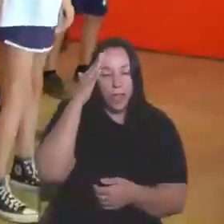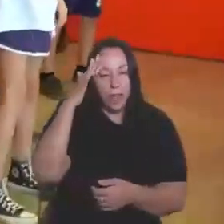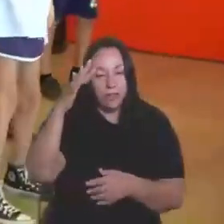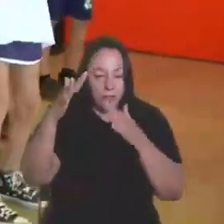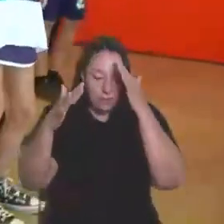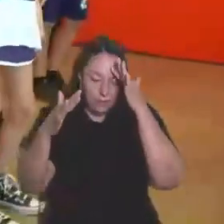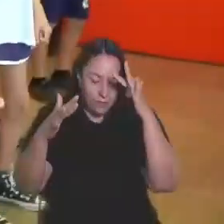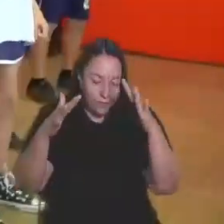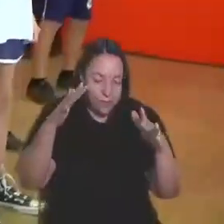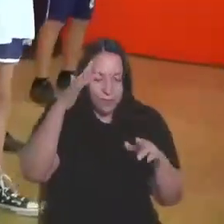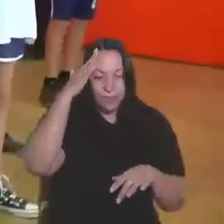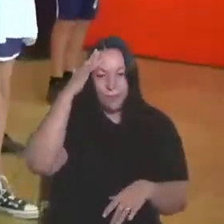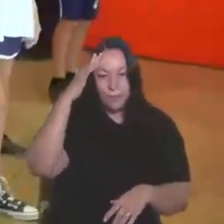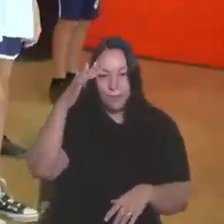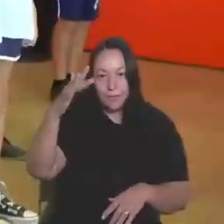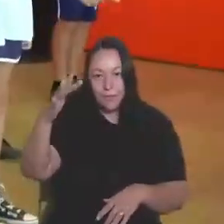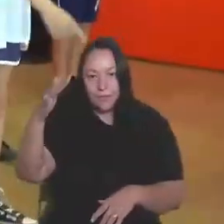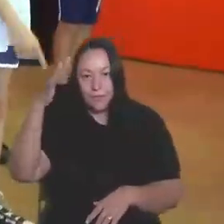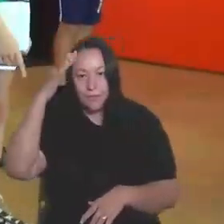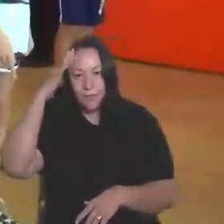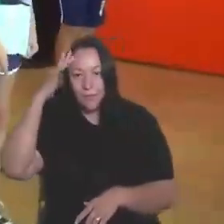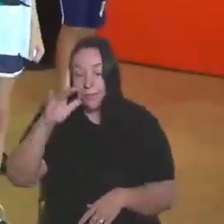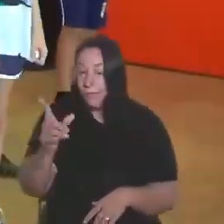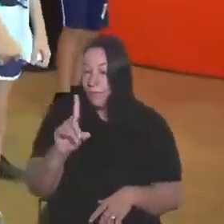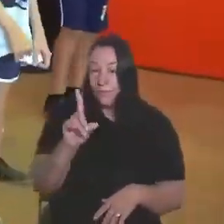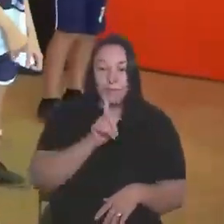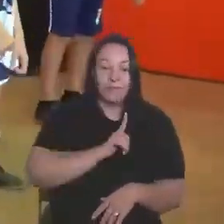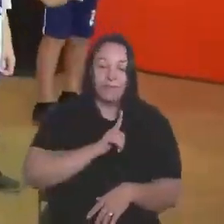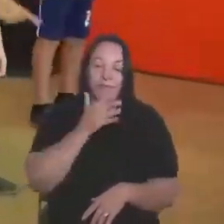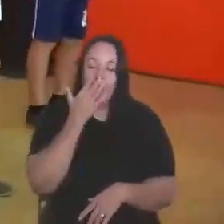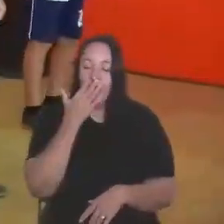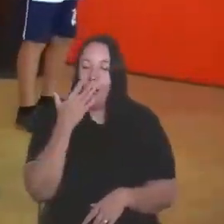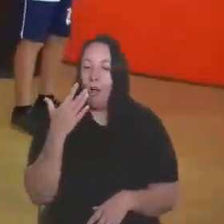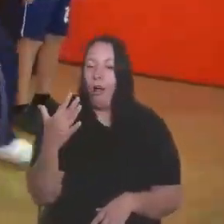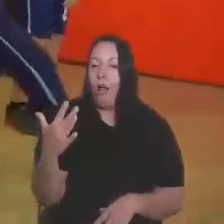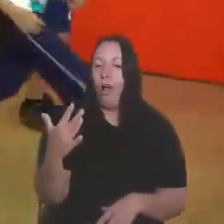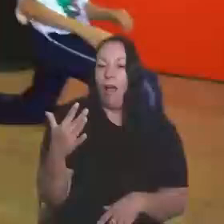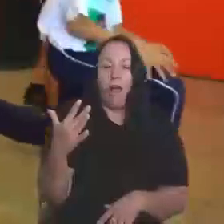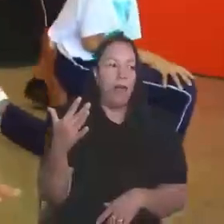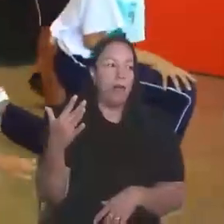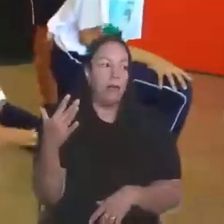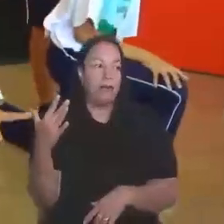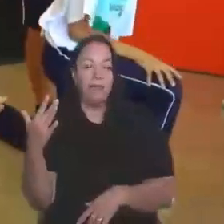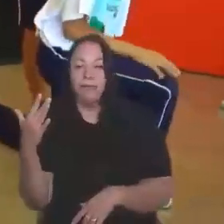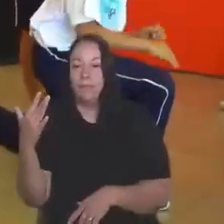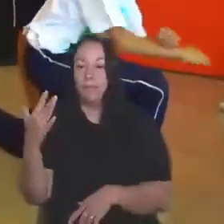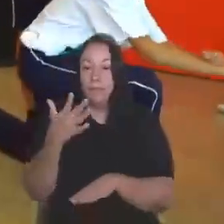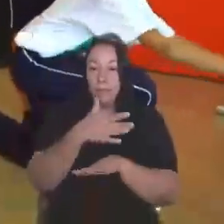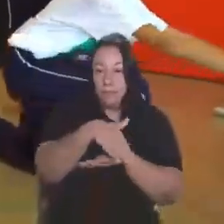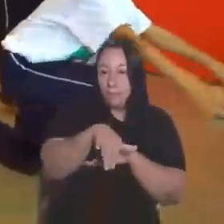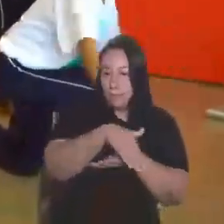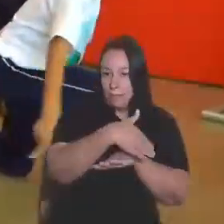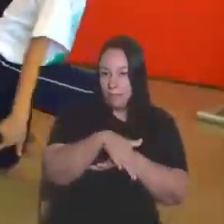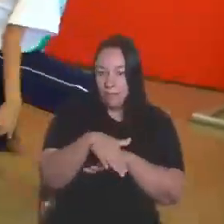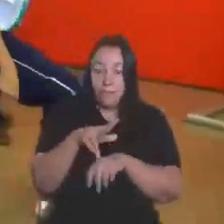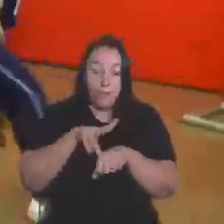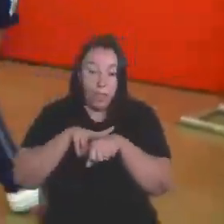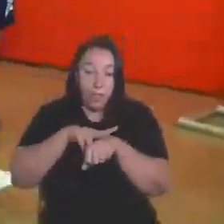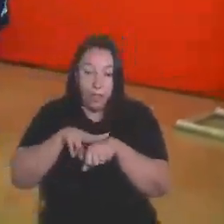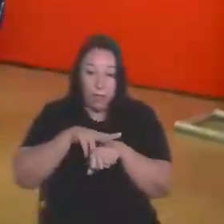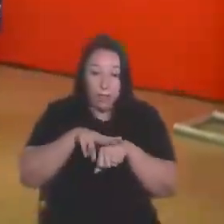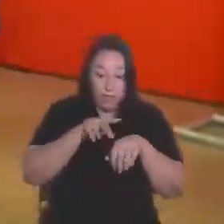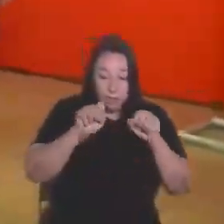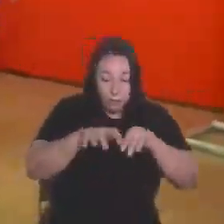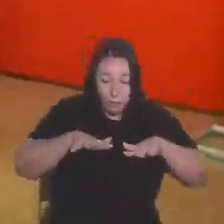Sem sombra na nas ruas, sem verde no